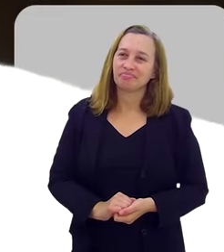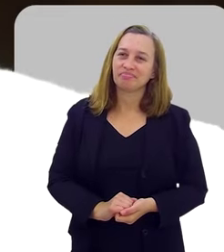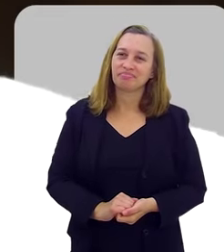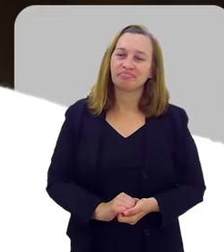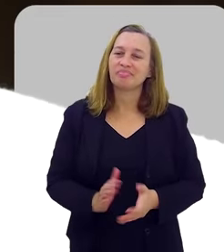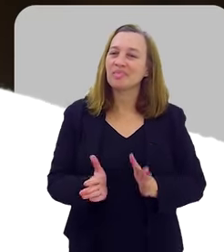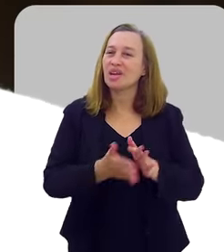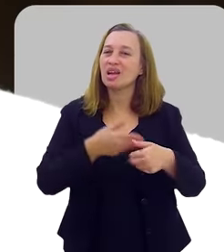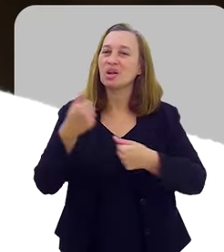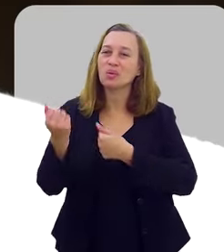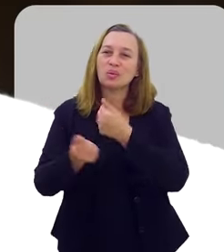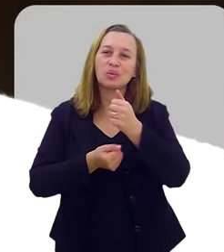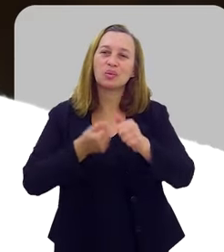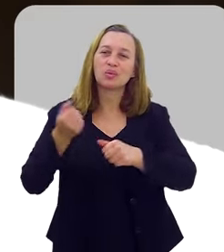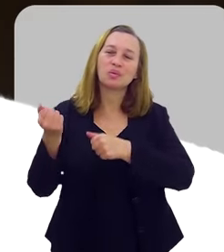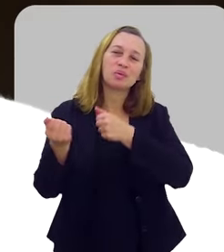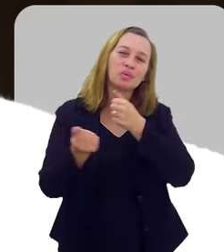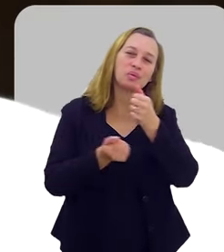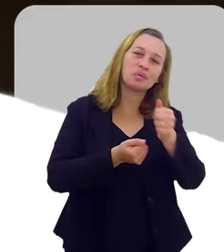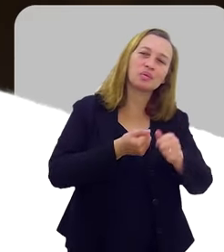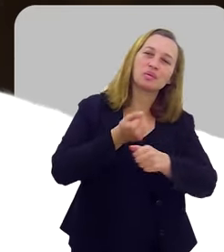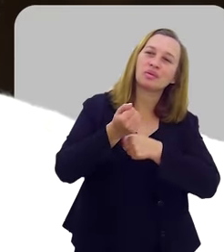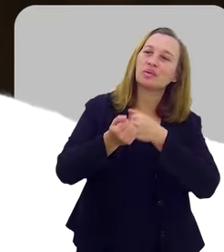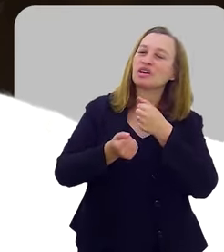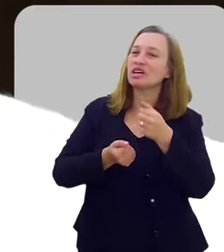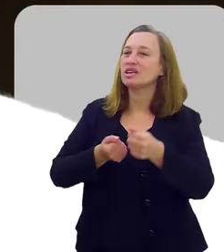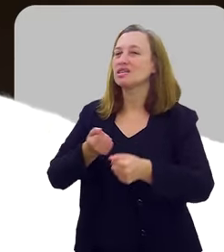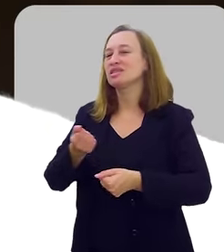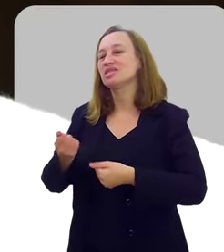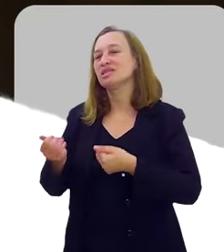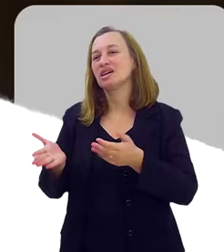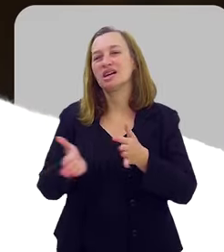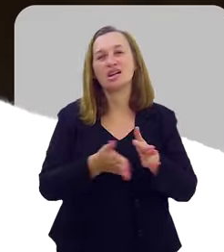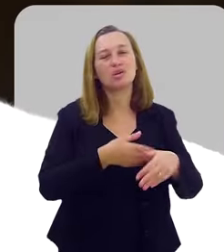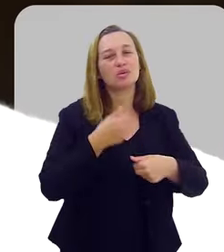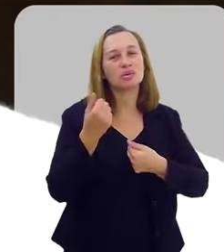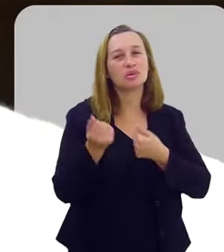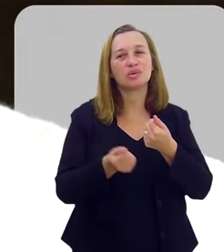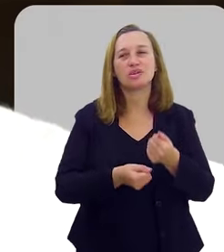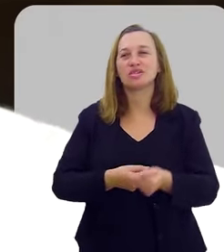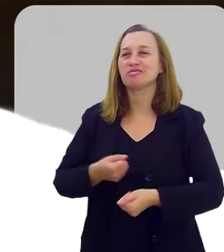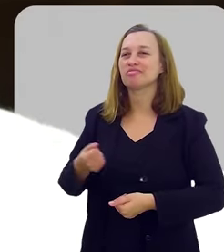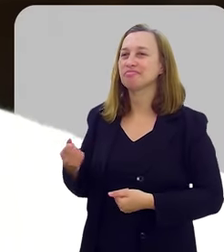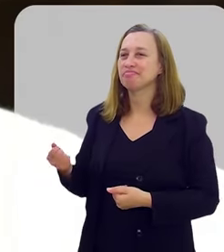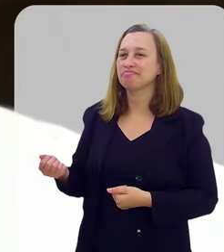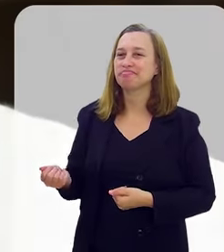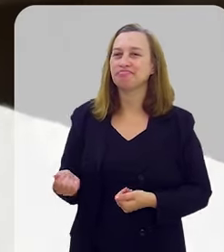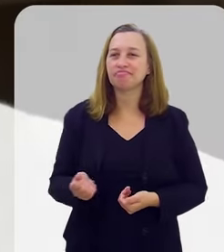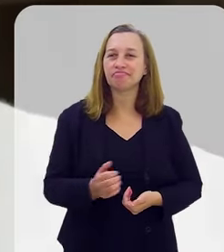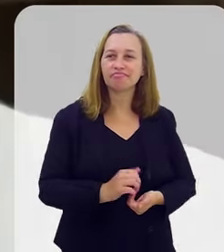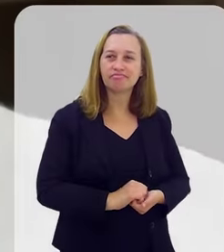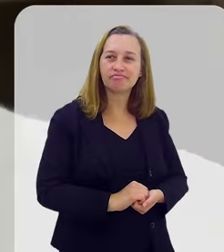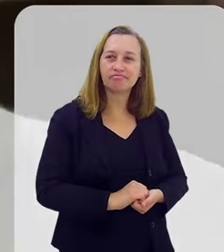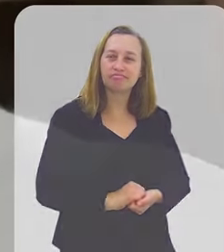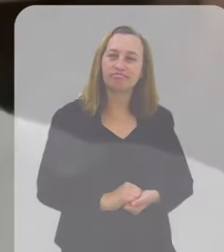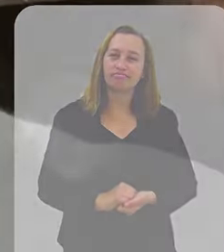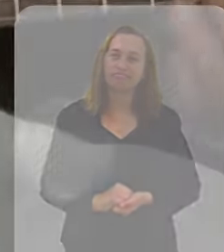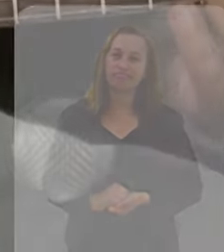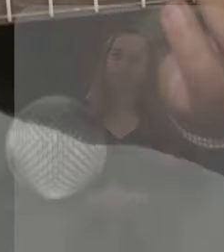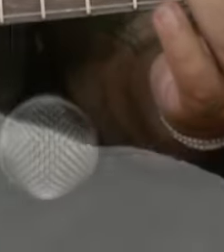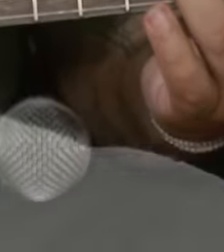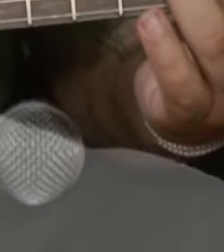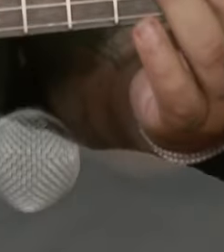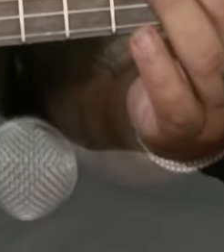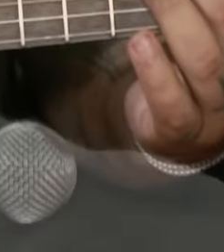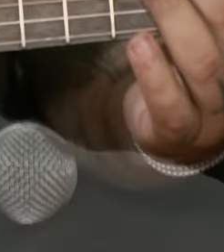confiar, totalmente depender. O Deus da providência dos seus não, não vai se